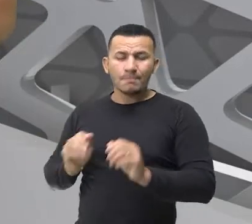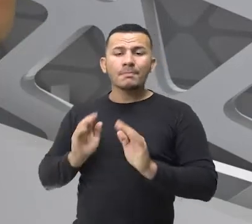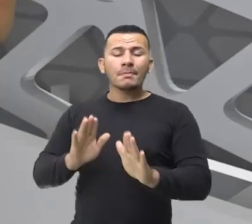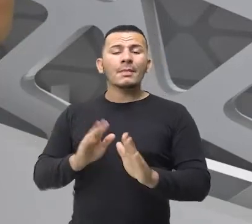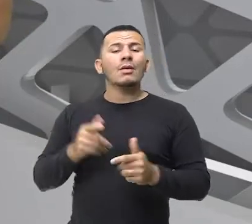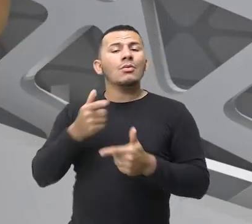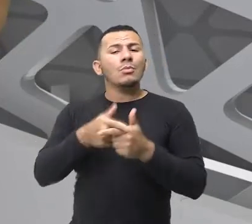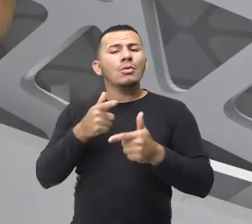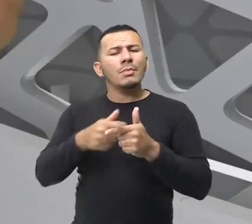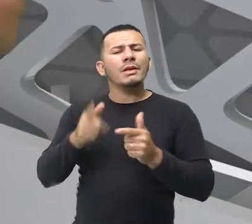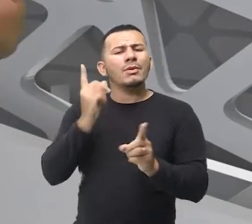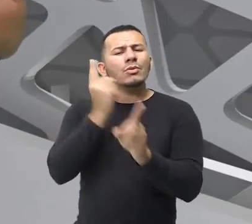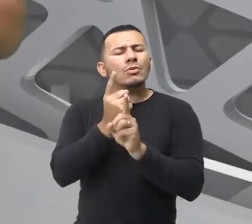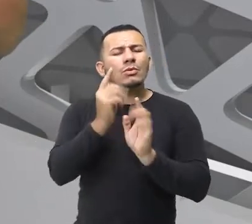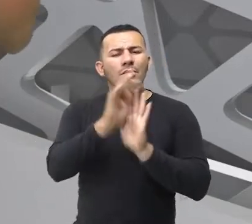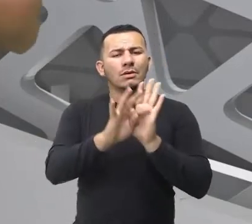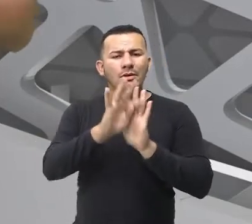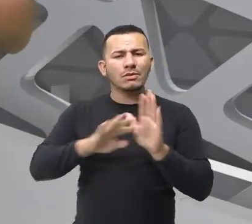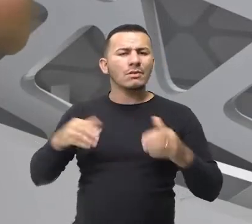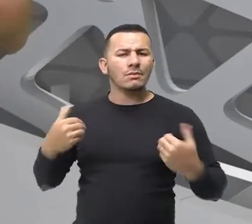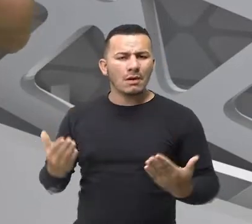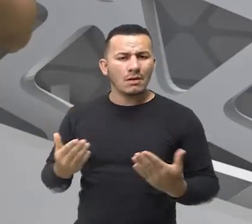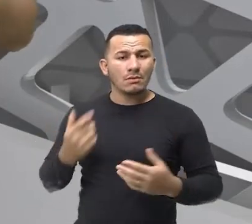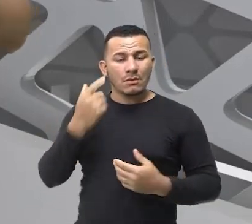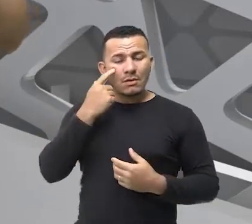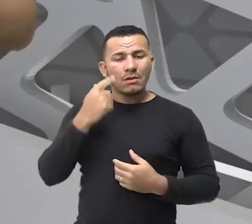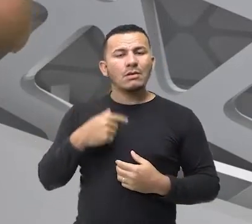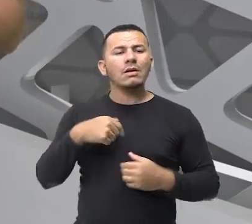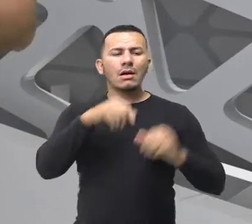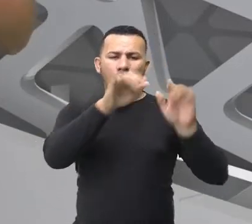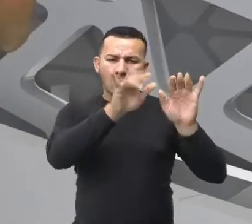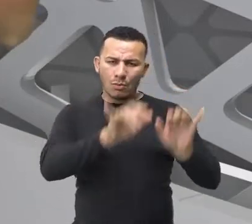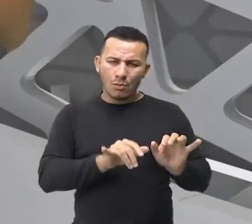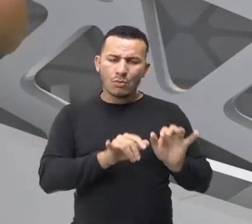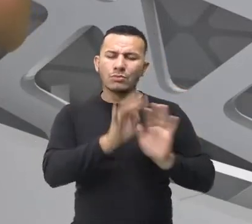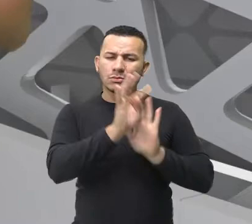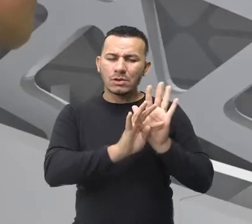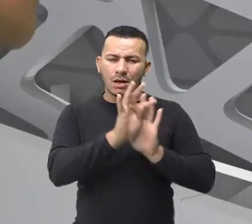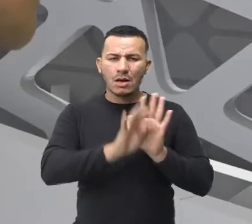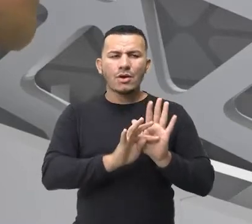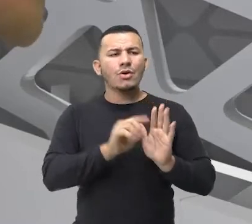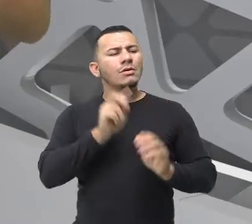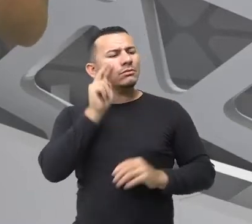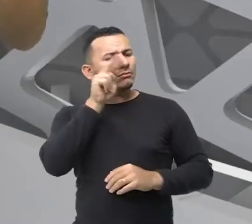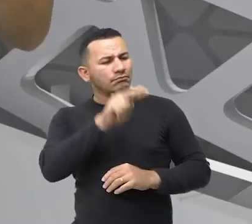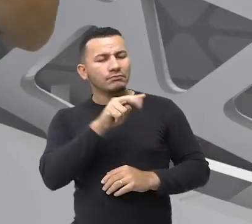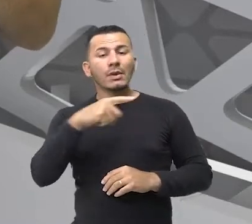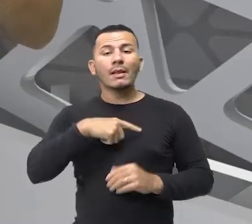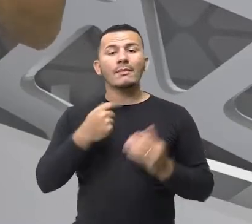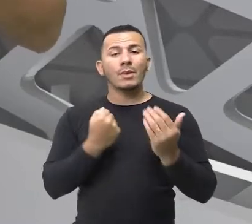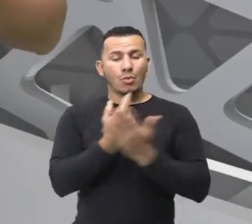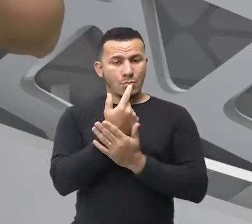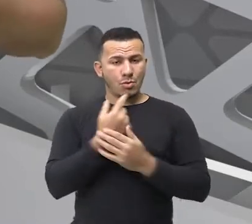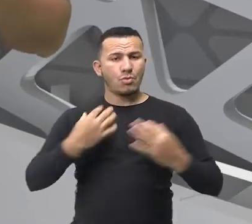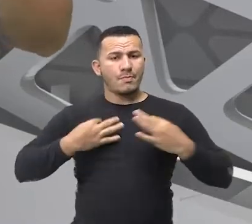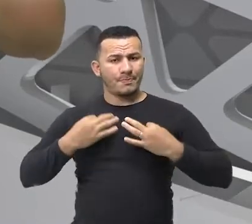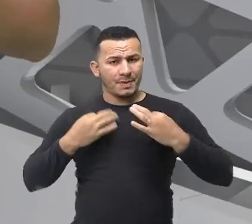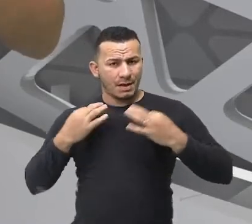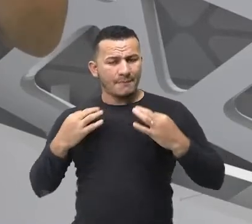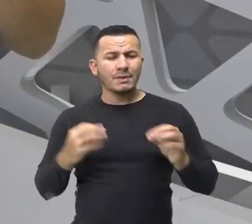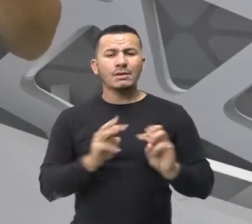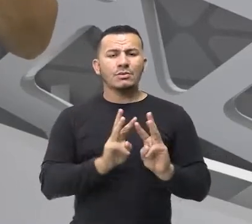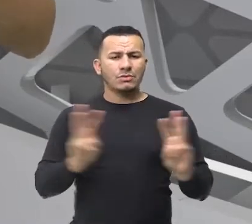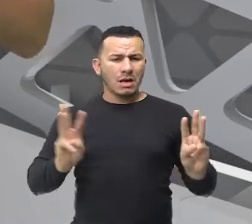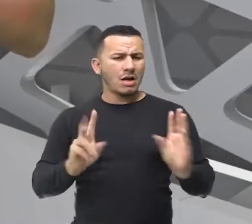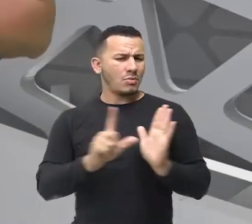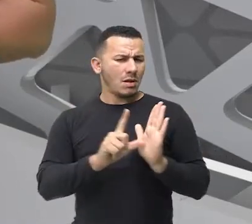temos Evidente lá no texto Observe que a pessoa escreveu mostrou pra gente que ela comprou uma camisa